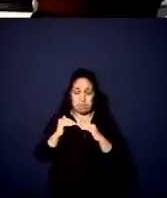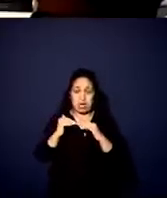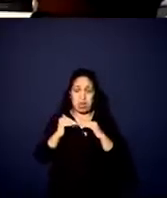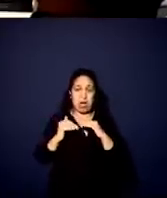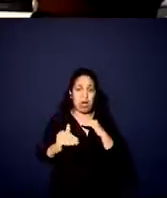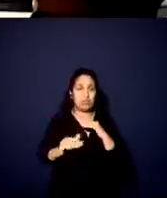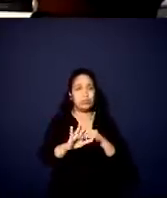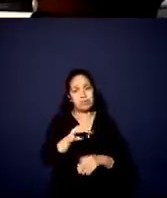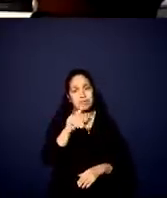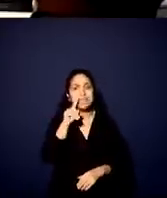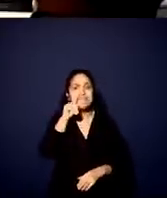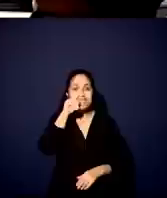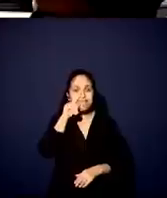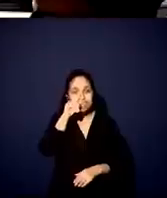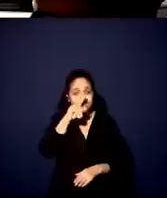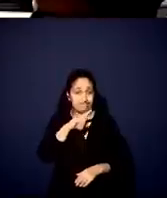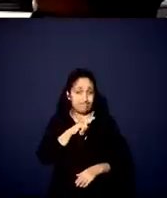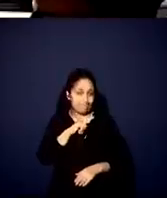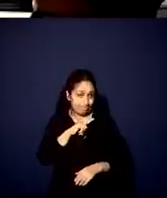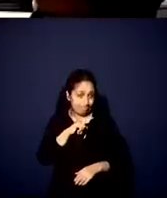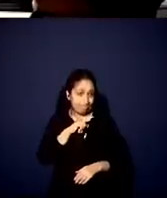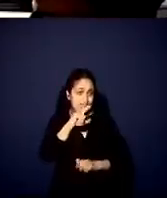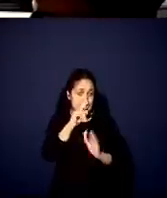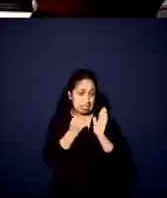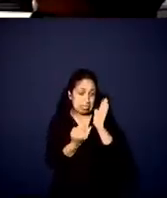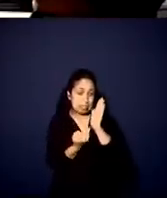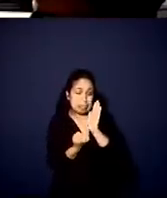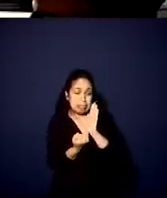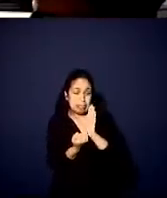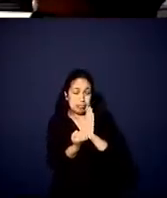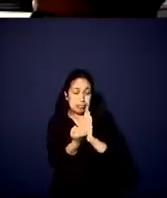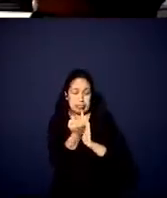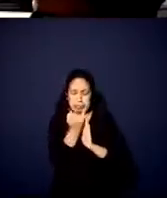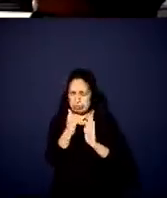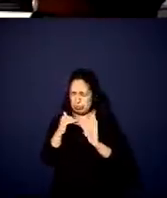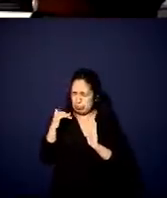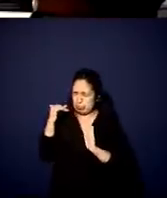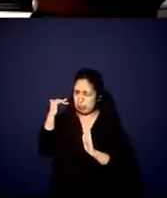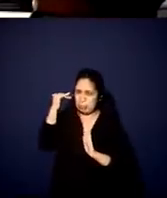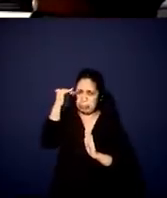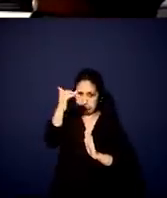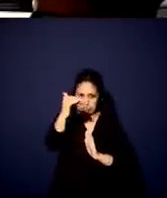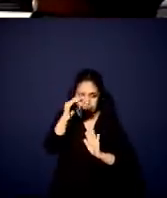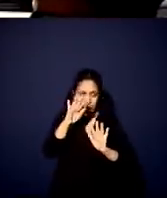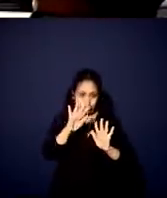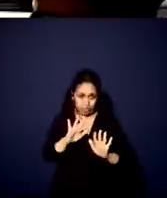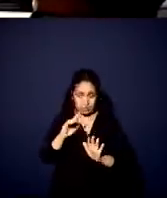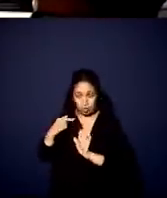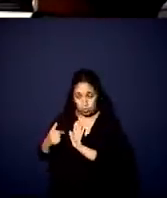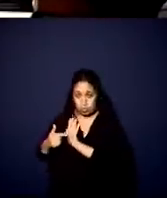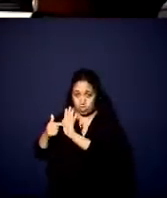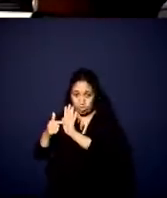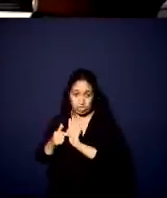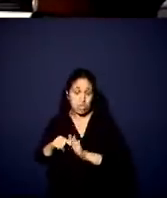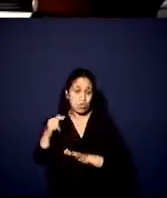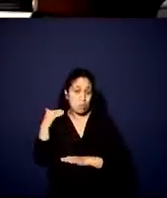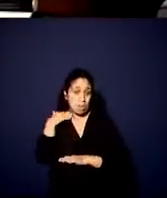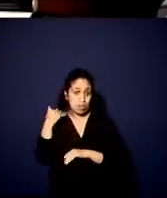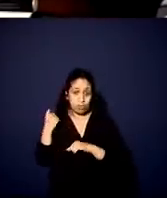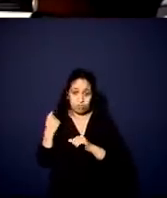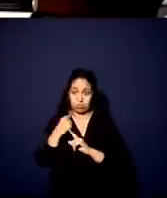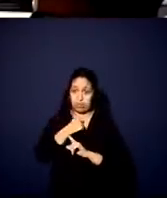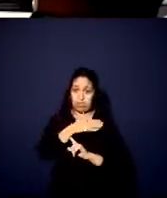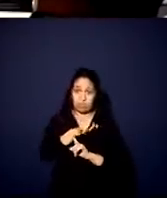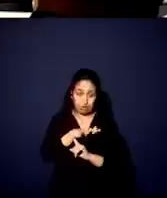ainda que a inflação seja ainda maior do que no projetado pelo banco nesse é